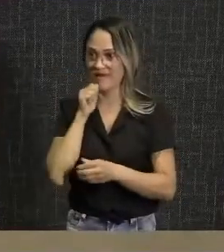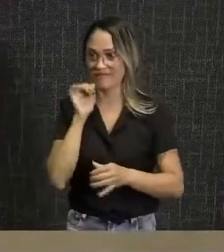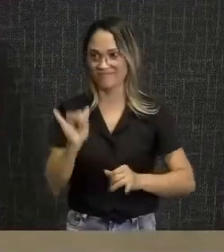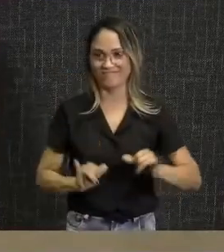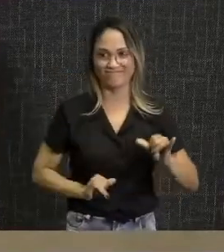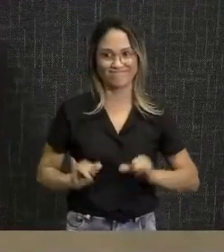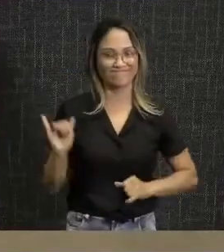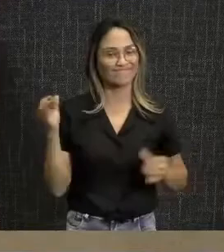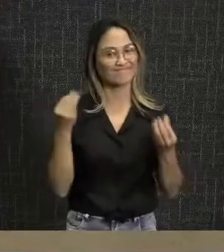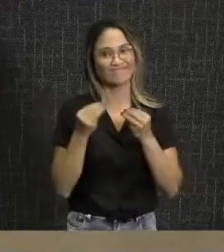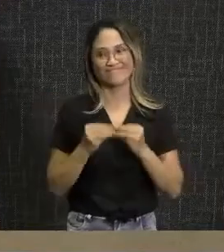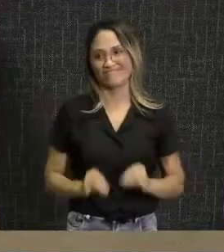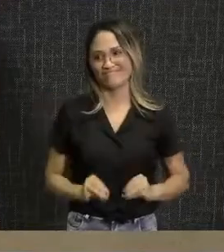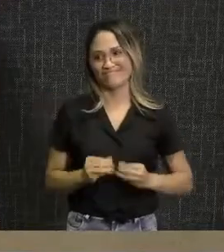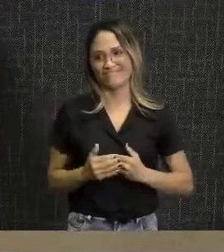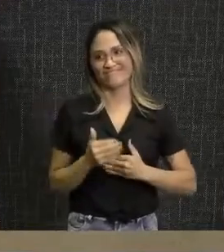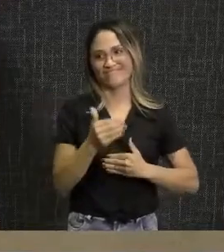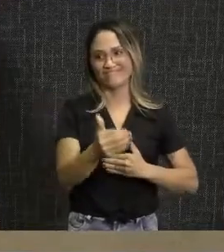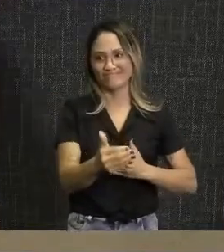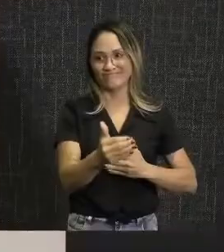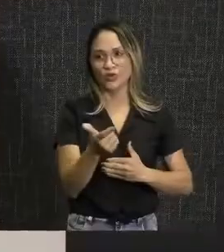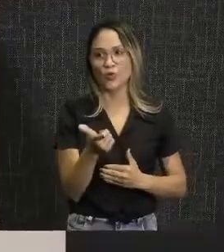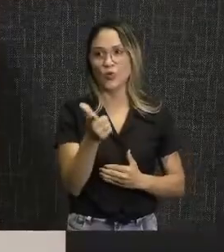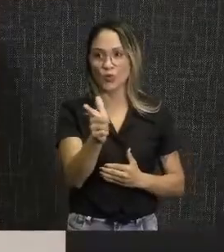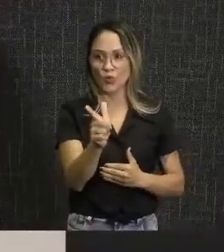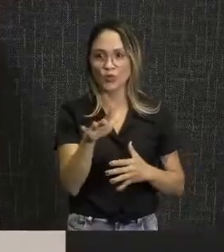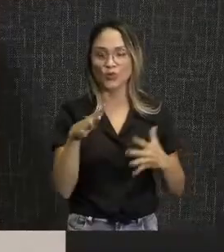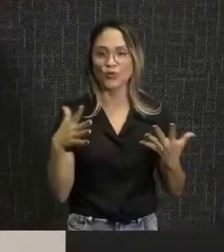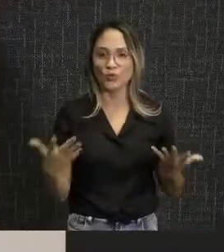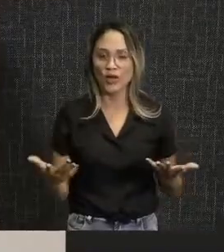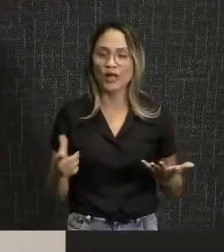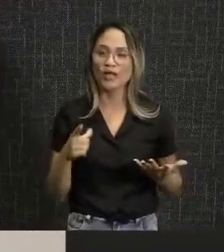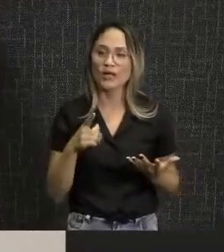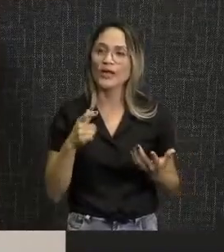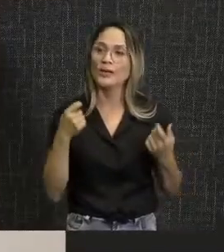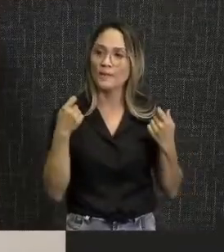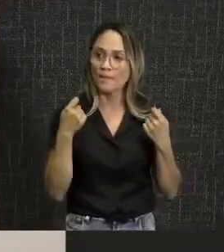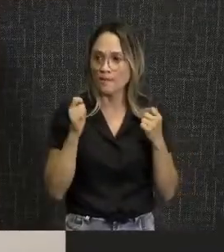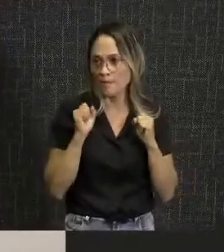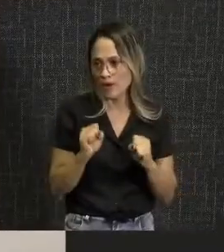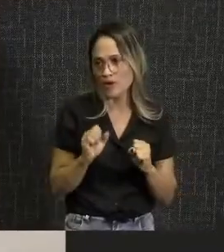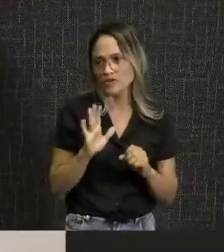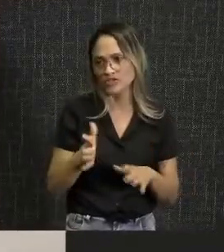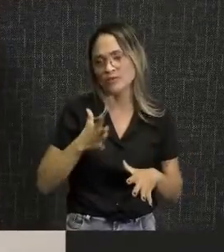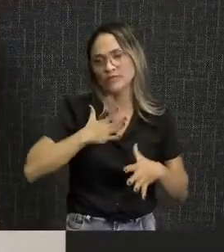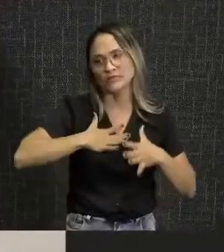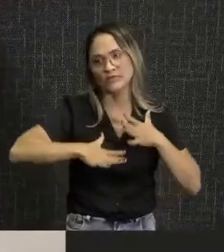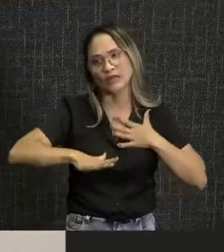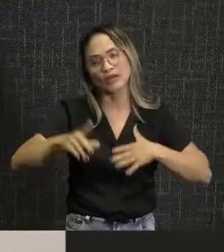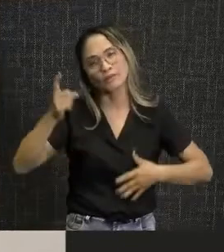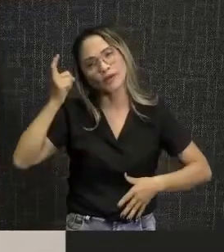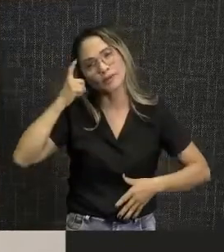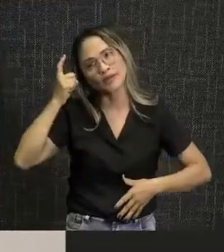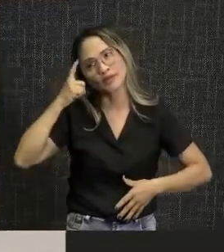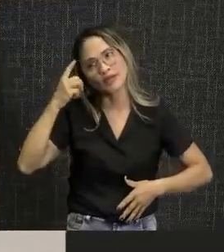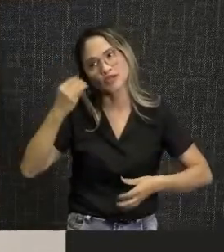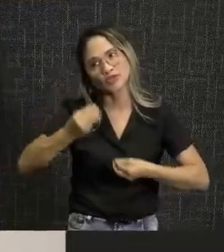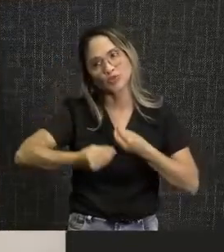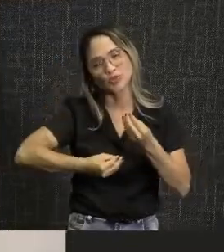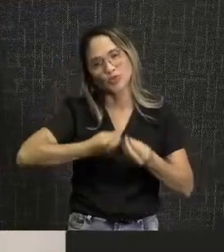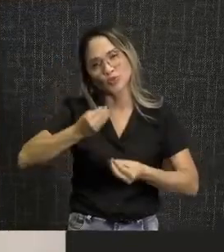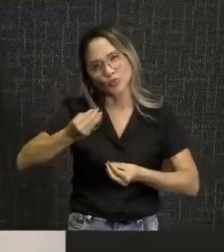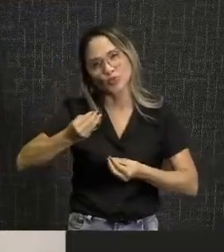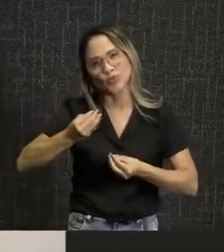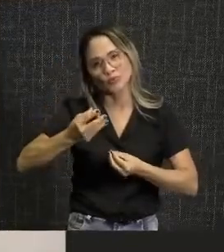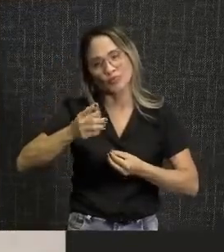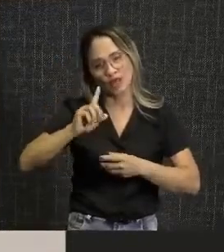frente. Agora, outros setores a gente pode ter relativamente mais tranquilidade para pensar numa recuperação. Mas aí